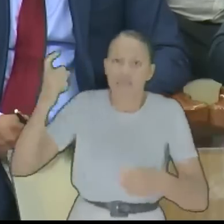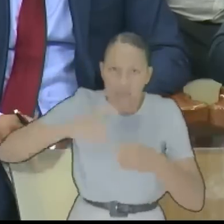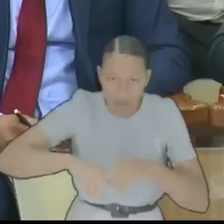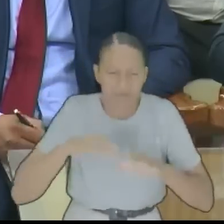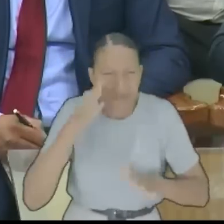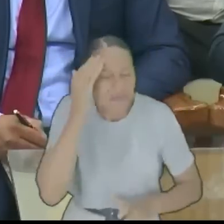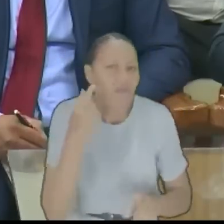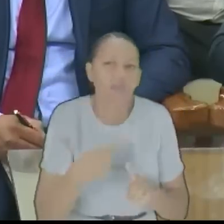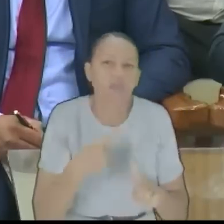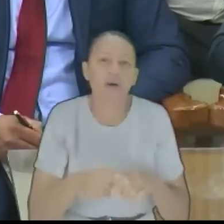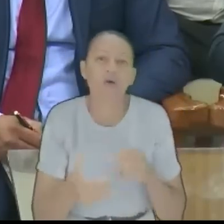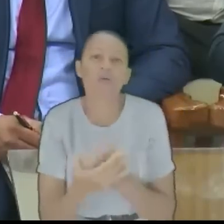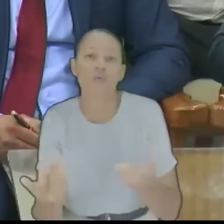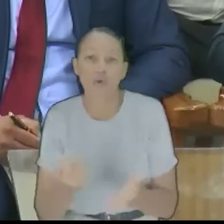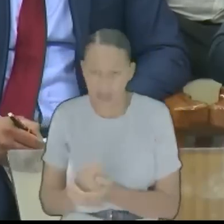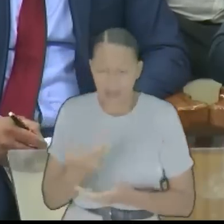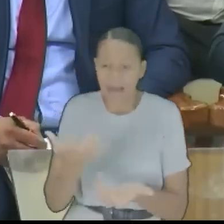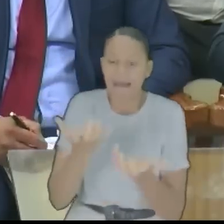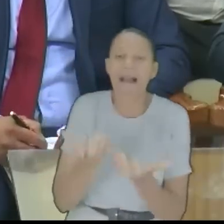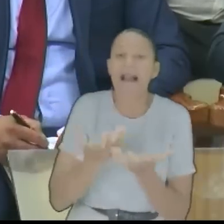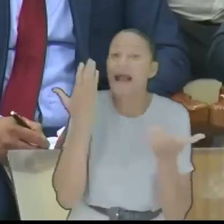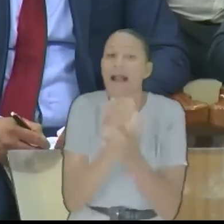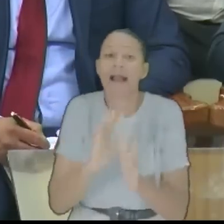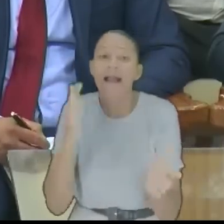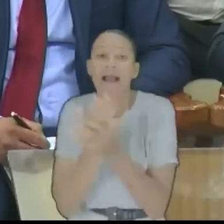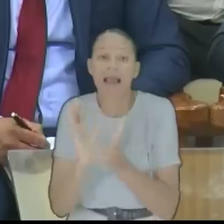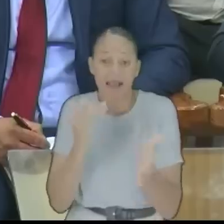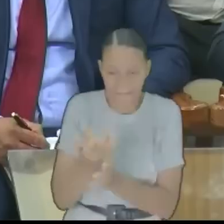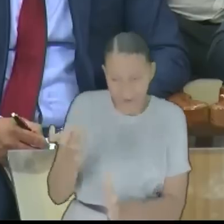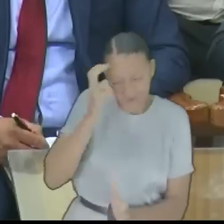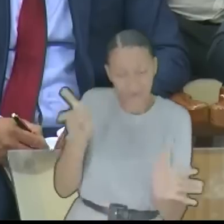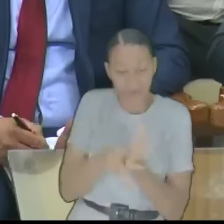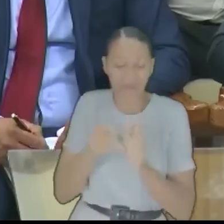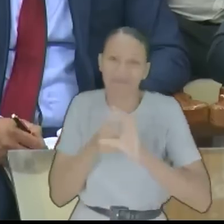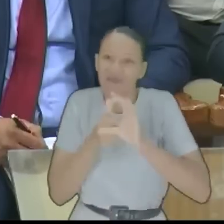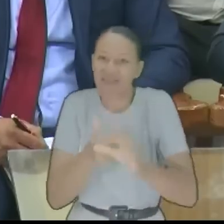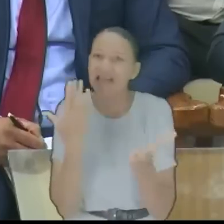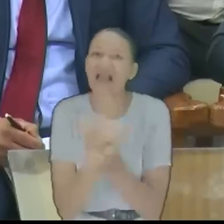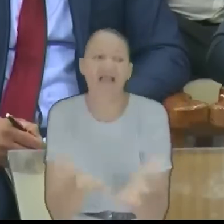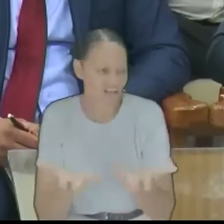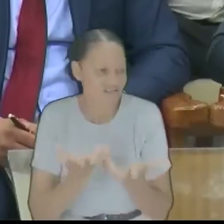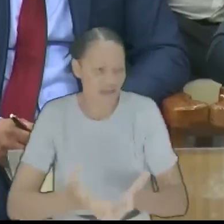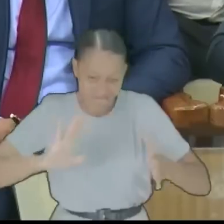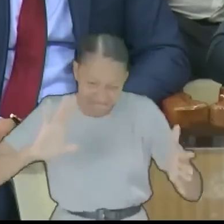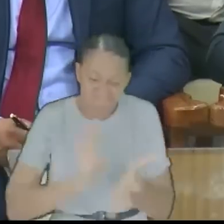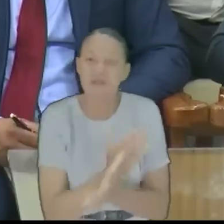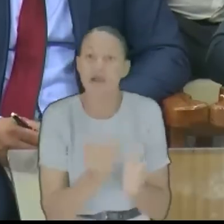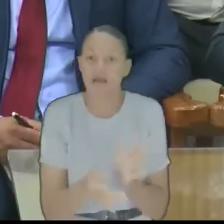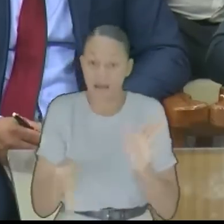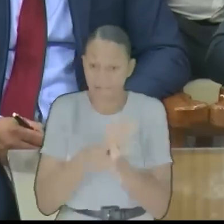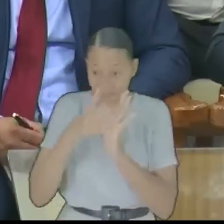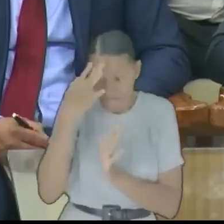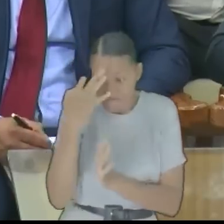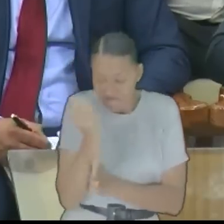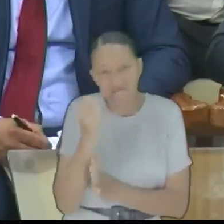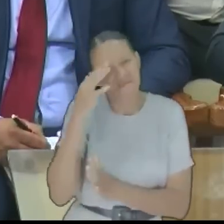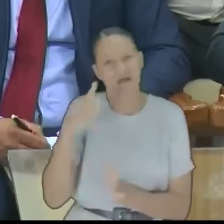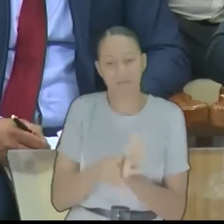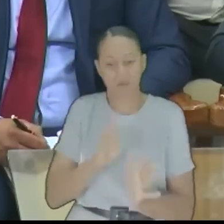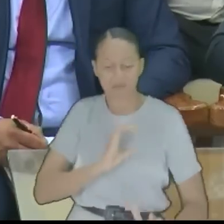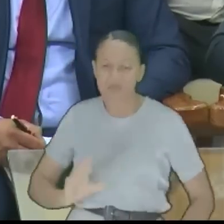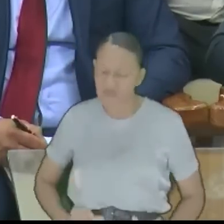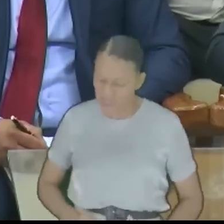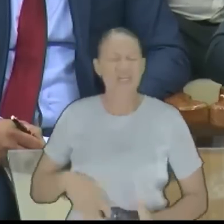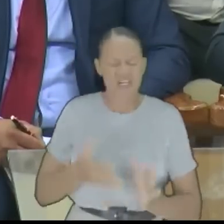voltando. Sabe por quê? Porque estão querendo acabar com a cultura cristã. Estão querendo acabar com a fé cristã. Estão